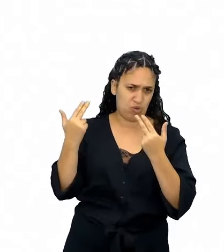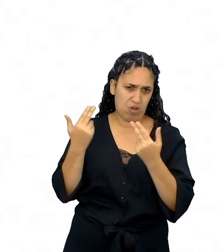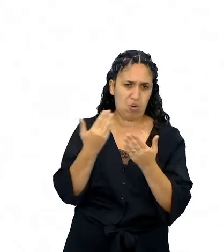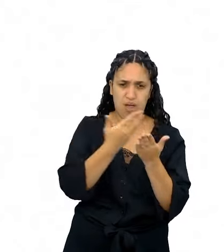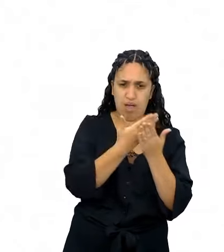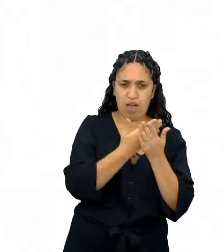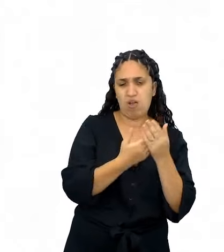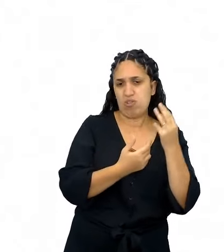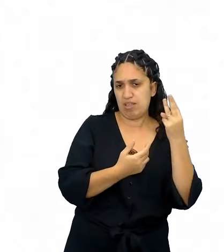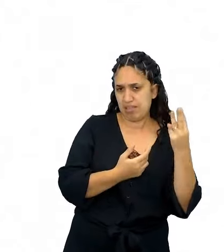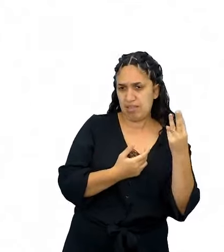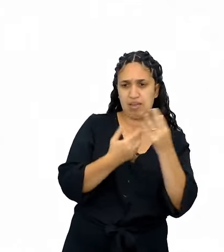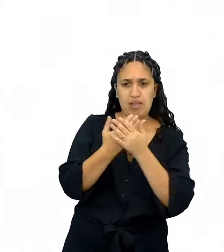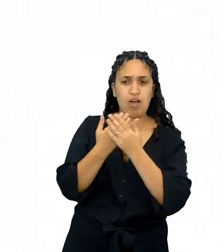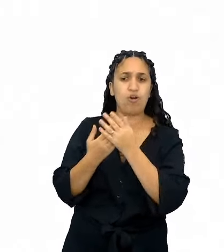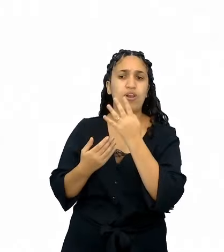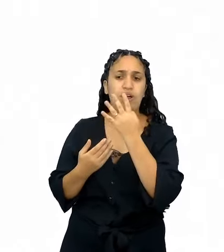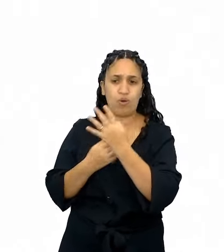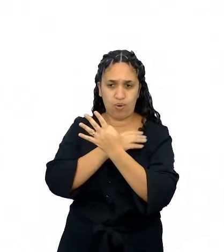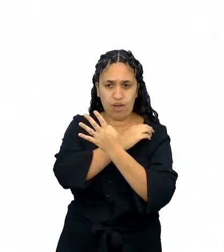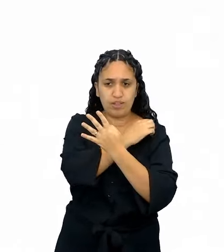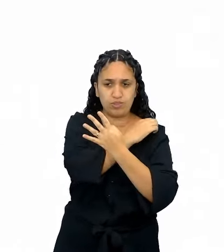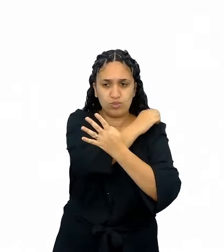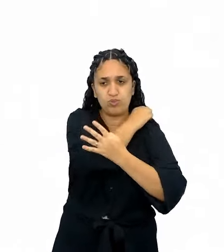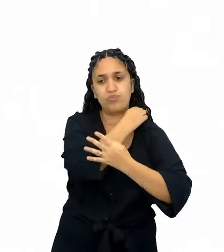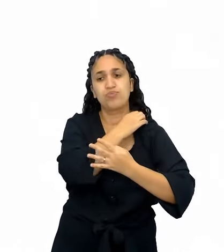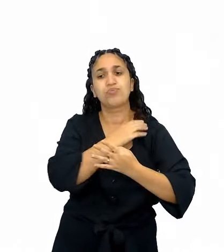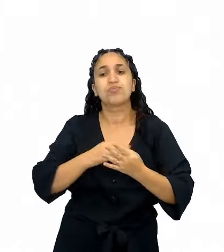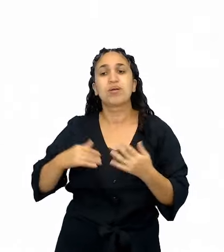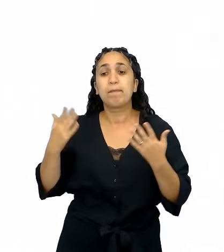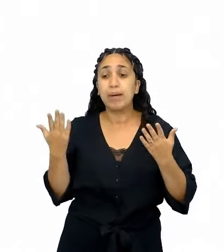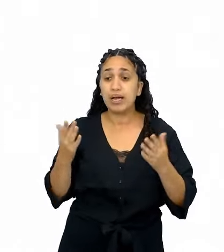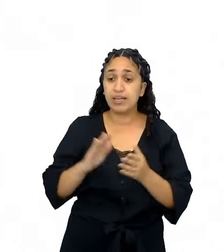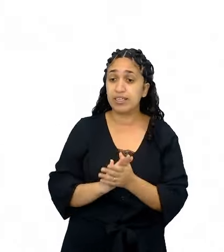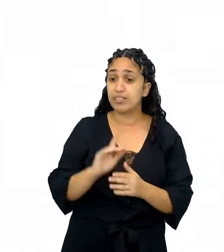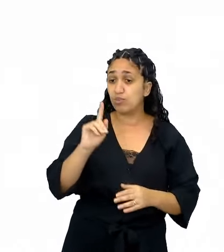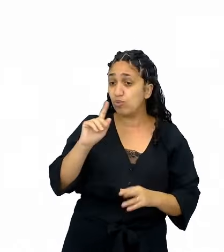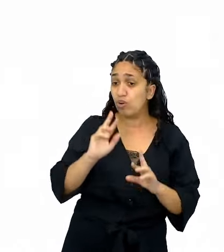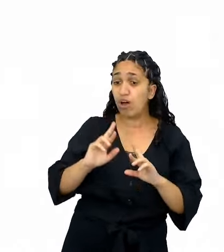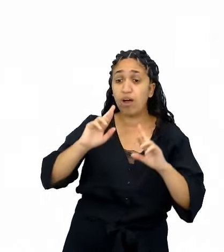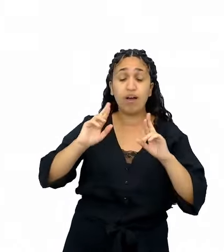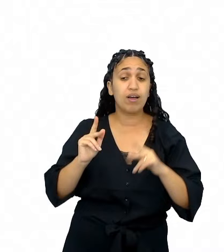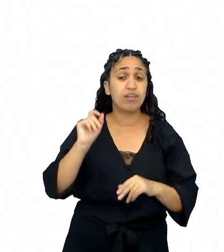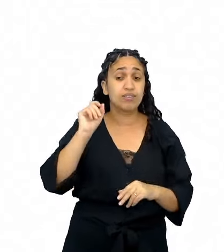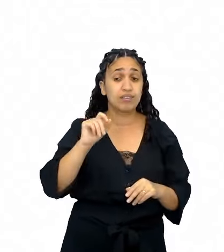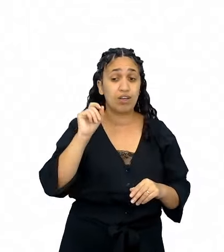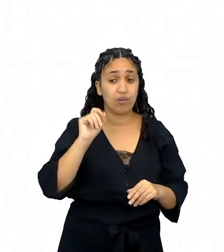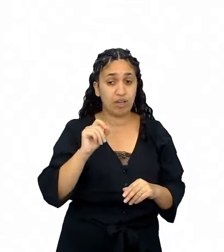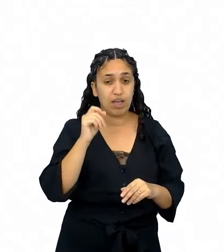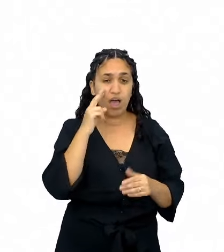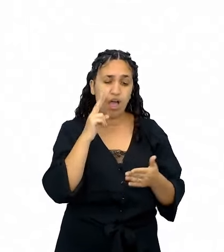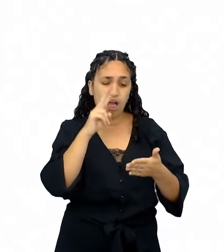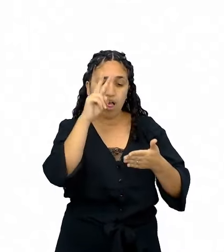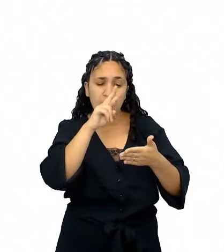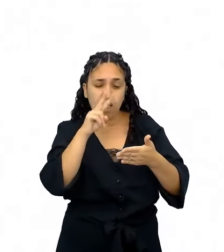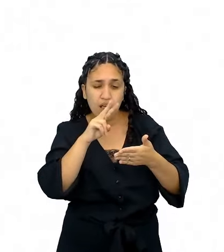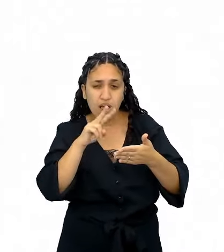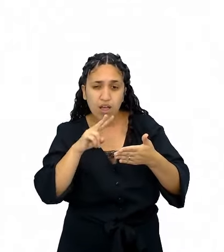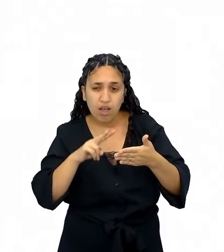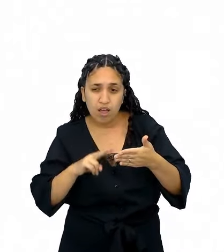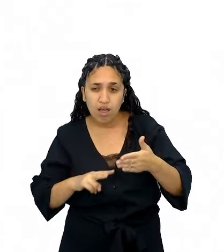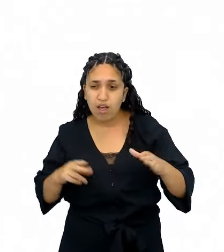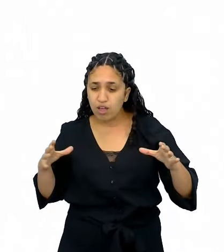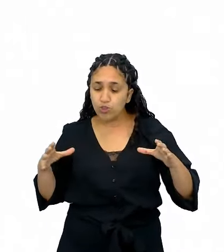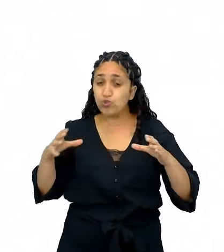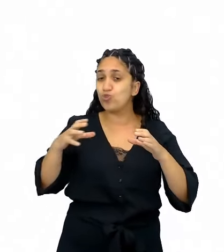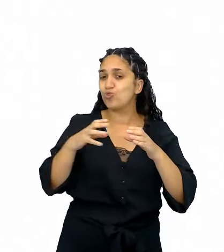leia colaborativamente o texto com os estudantes. E antes da leitura do texto, professor, discuta com